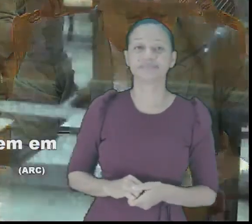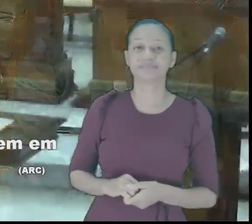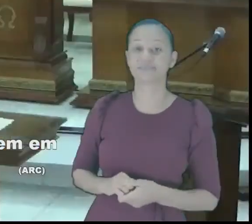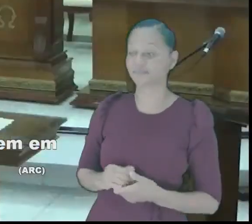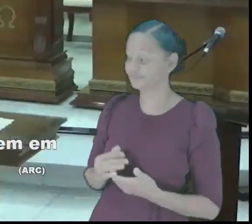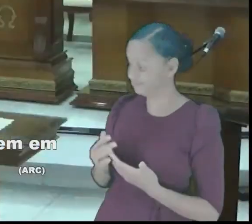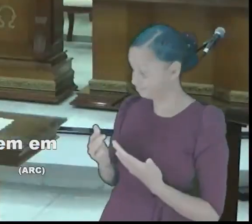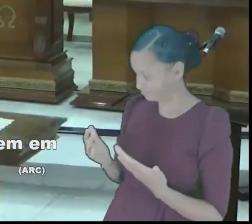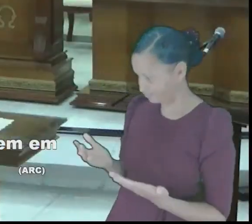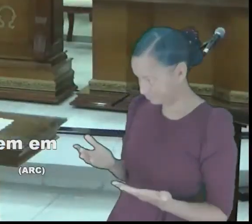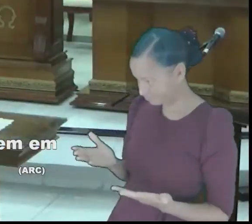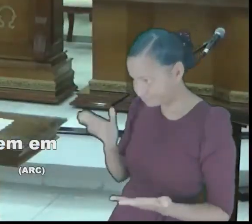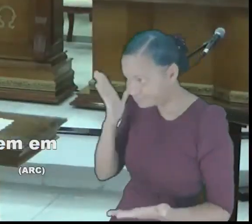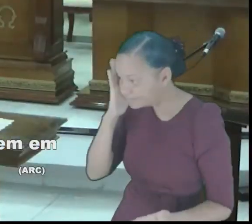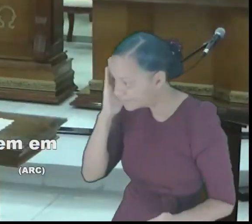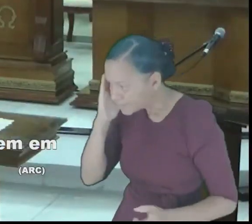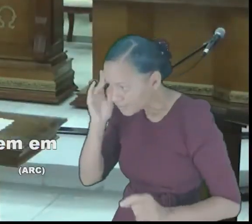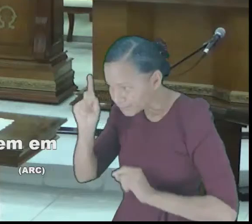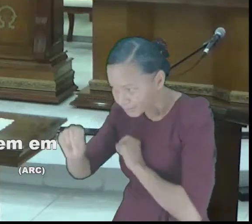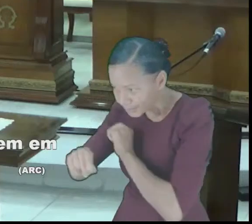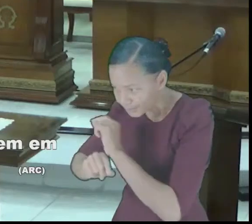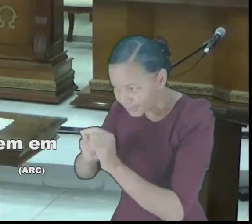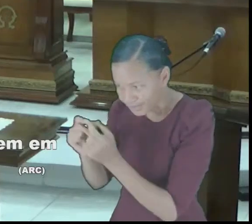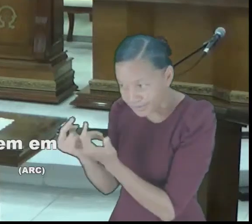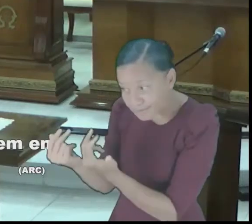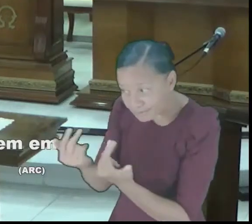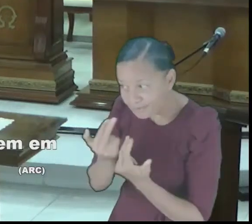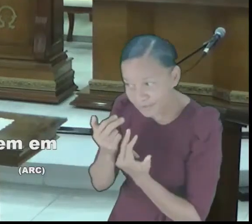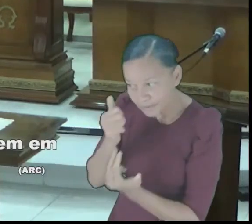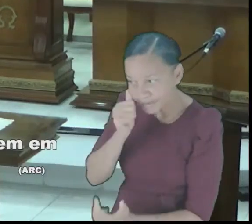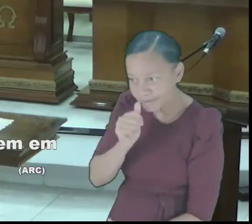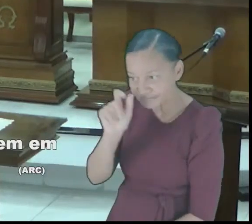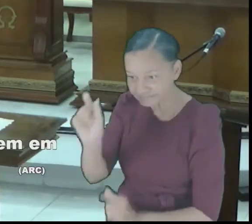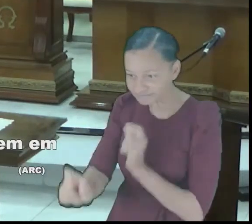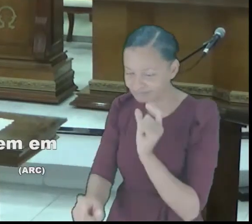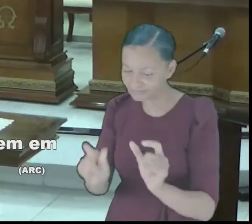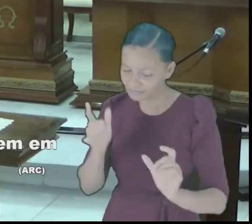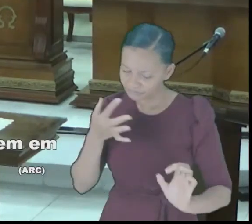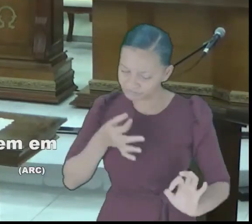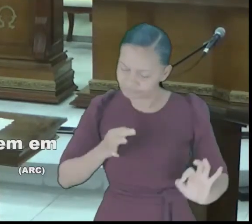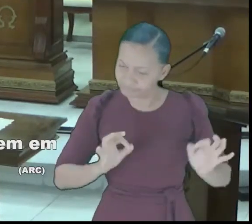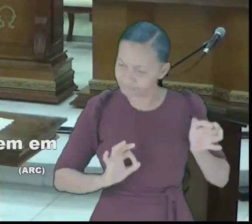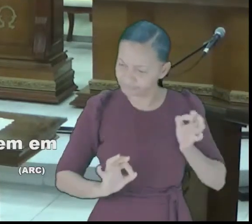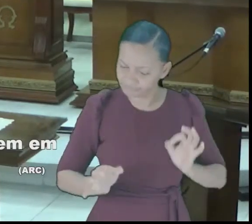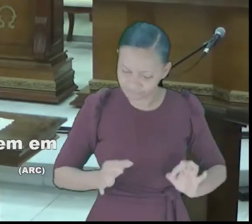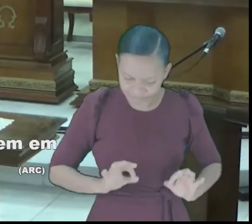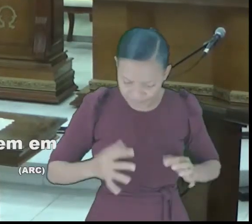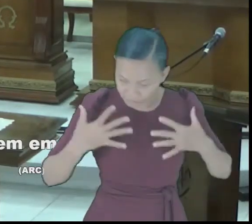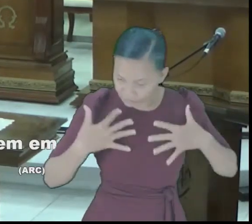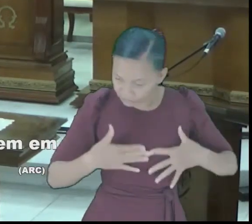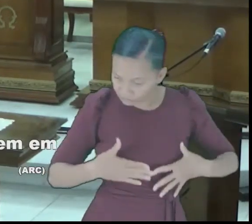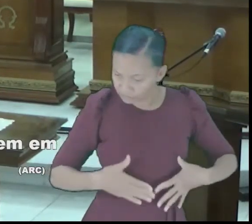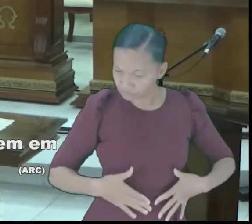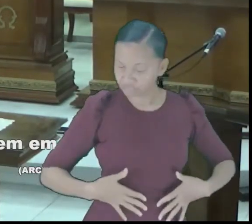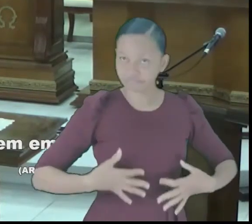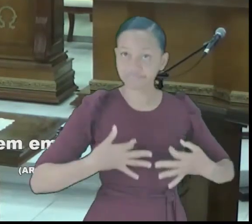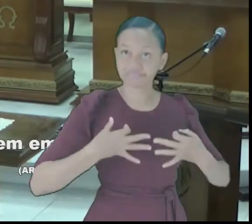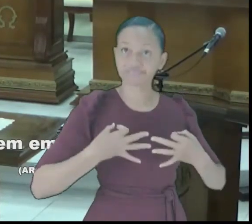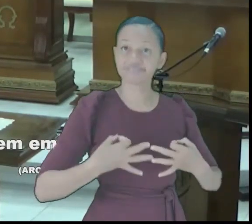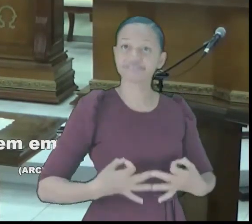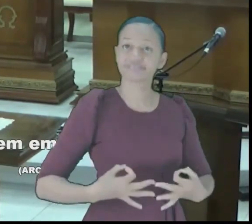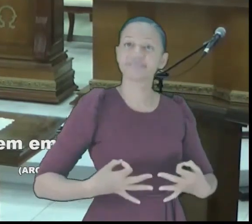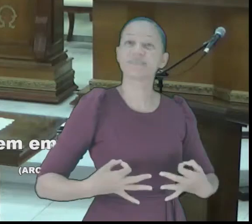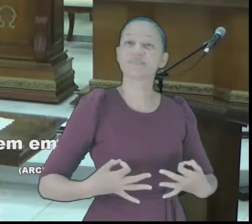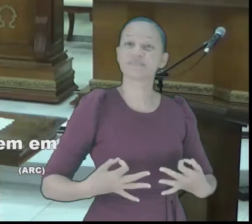Que do mesmo modo as mulheres se ataviem em traje honesto. Para